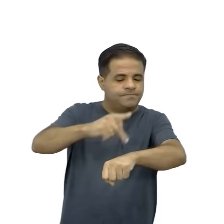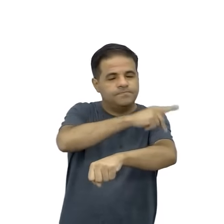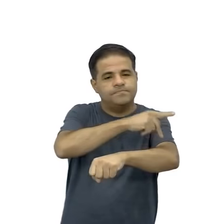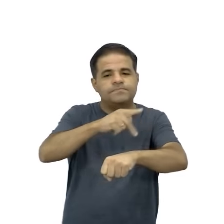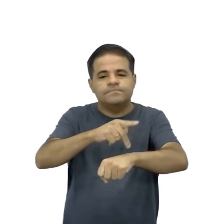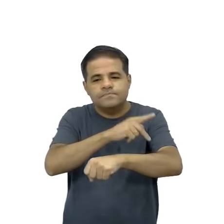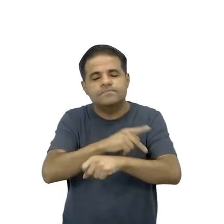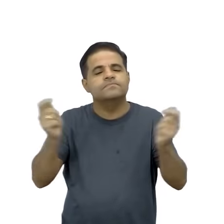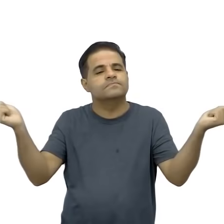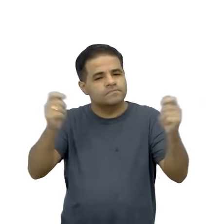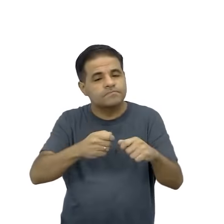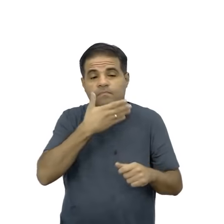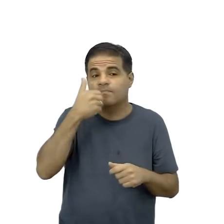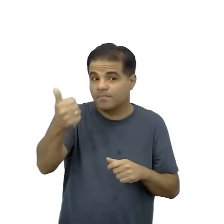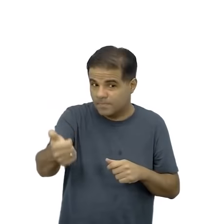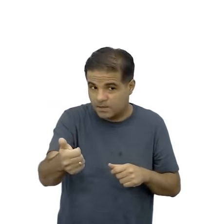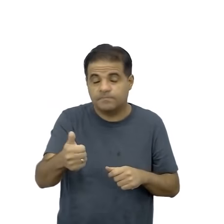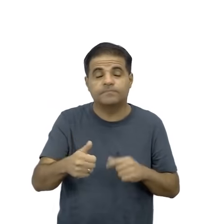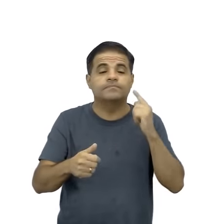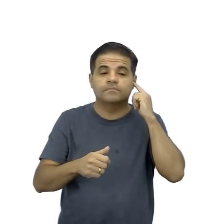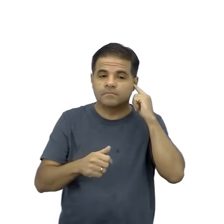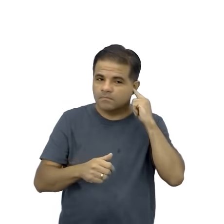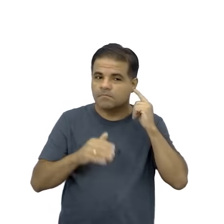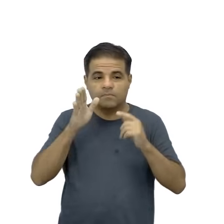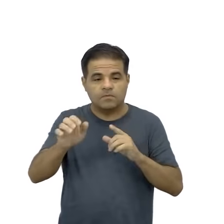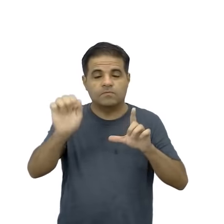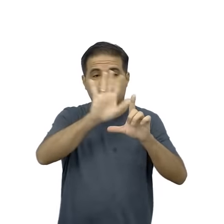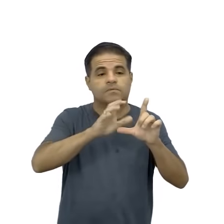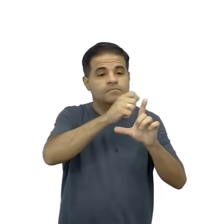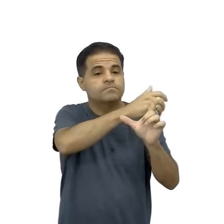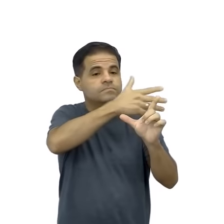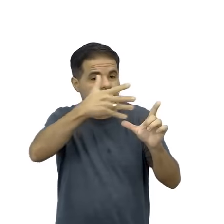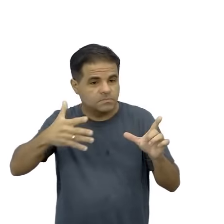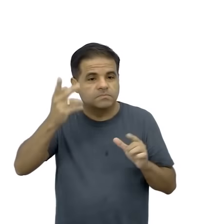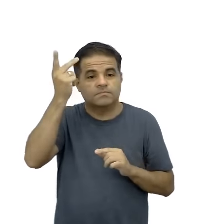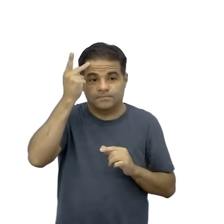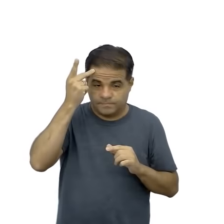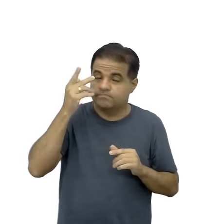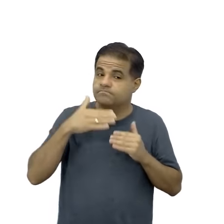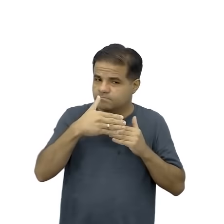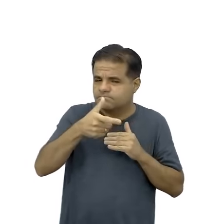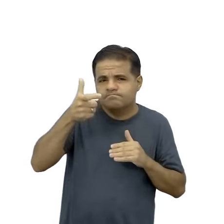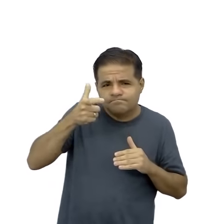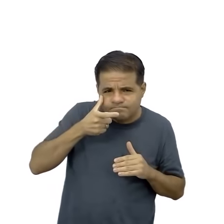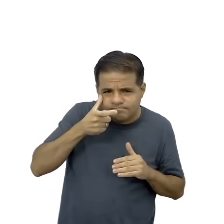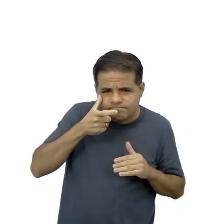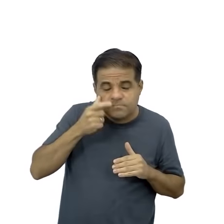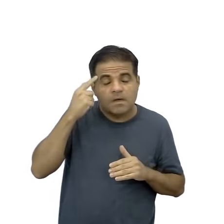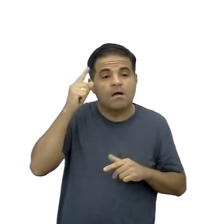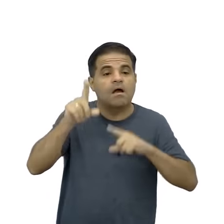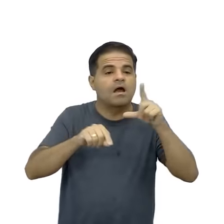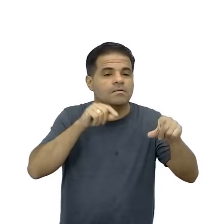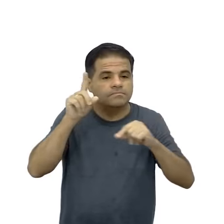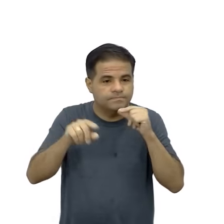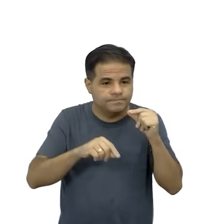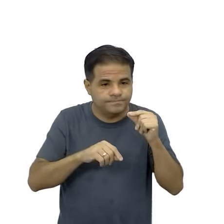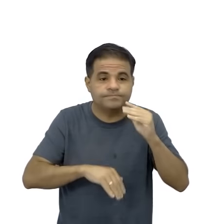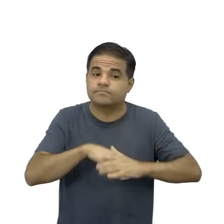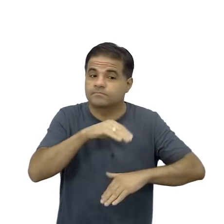para que possa facilitar. Primeiro, eu fui à plataforma São Paulo, não é isso? Observei e selecionei